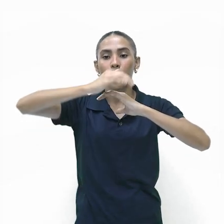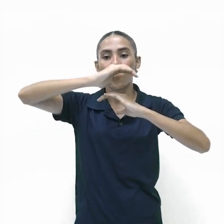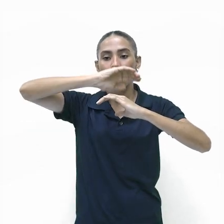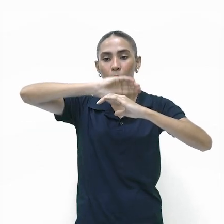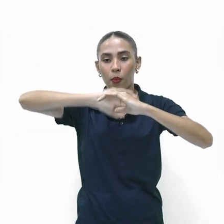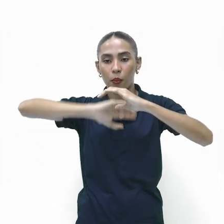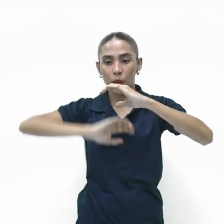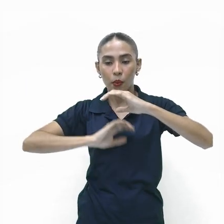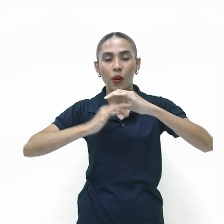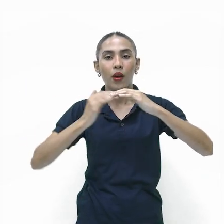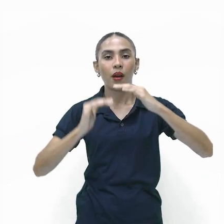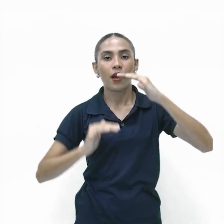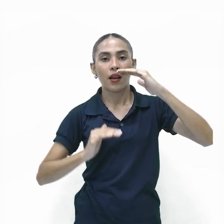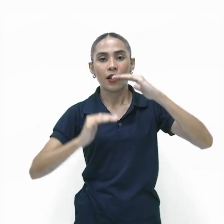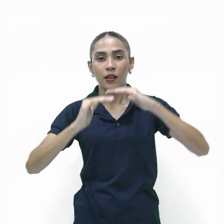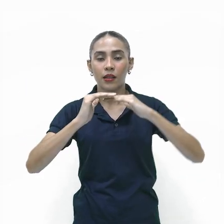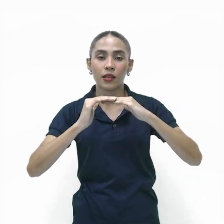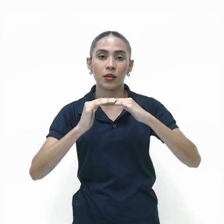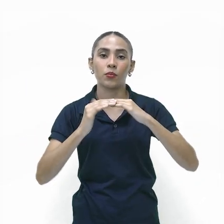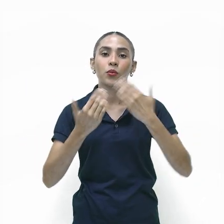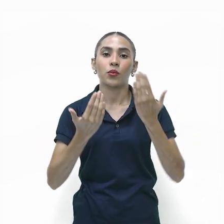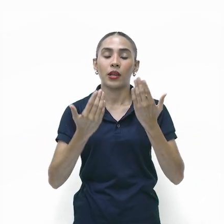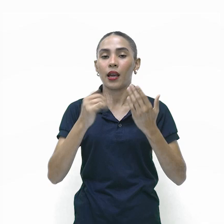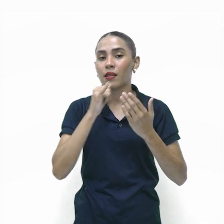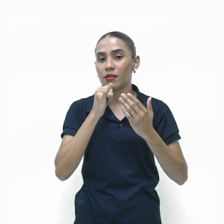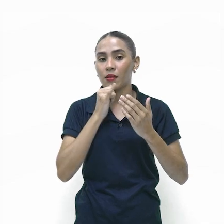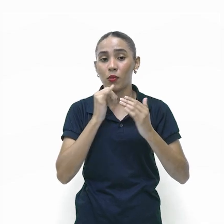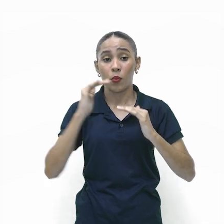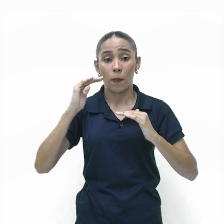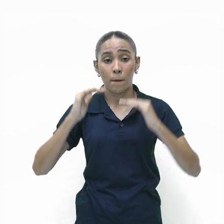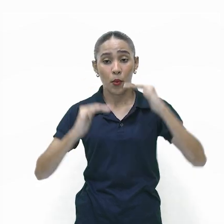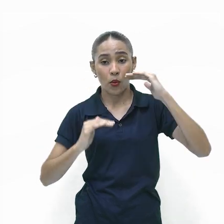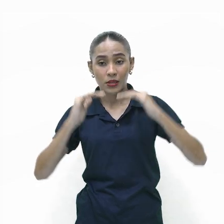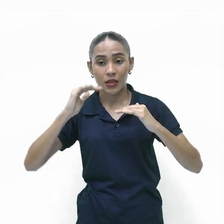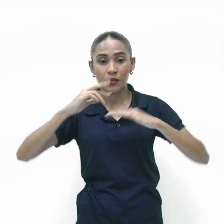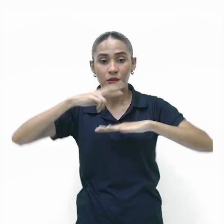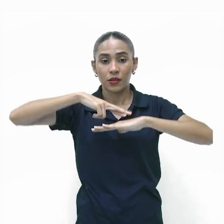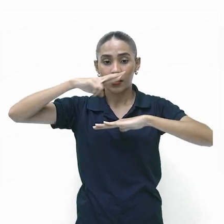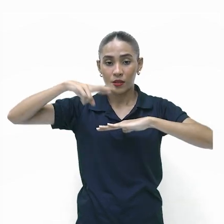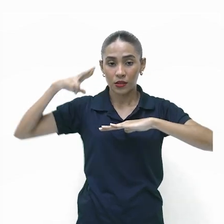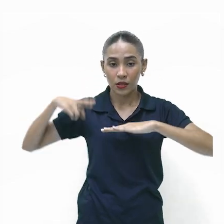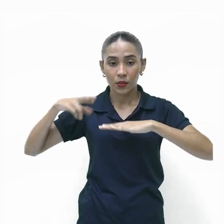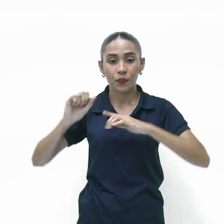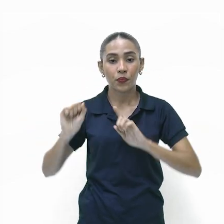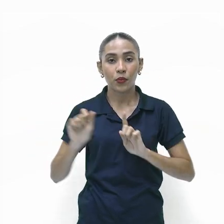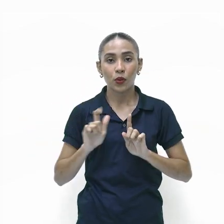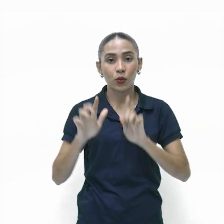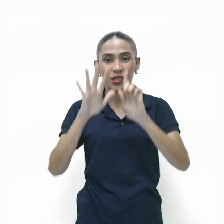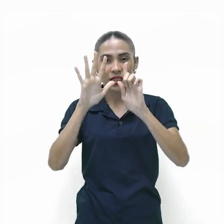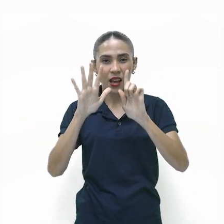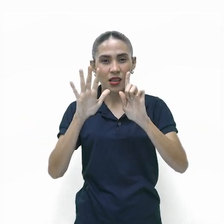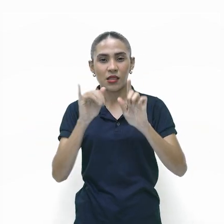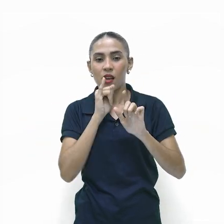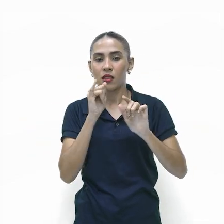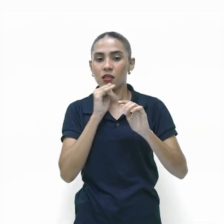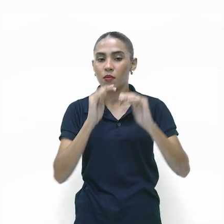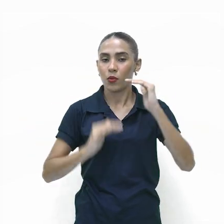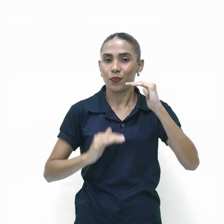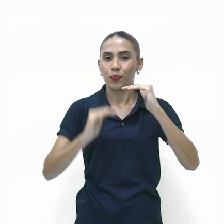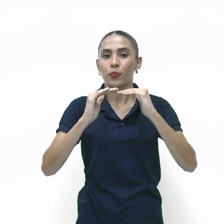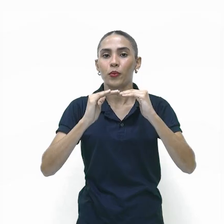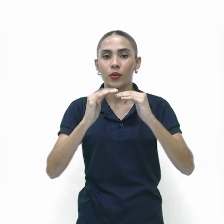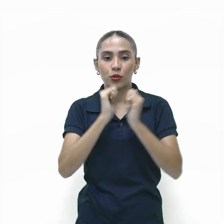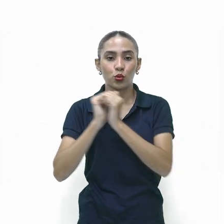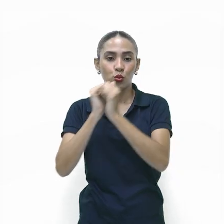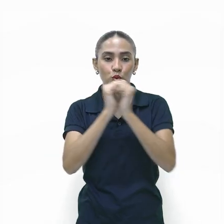para fazer um equilíbrio aí no processo da radiação. Os gases na atmosfera fazem sentido juntos, quando eles